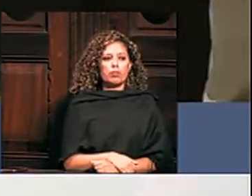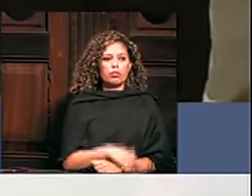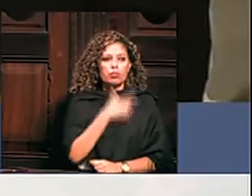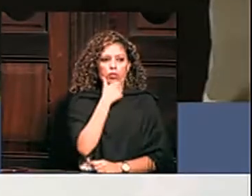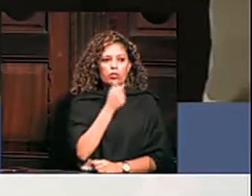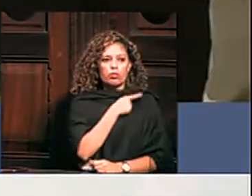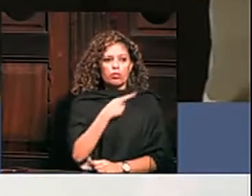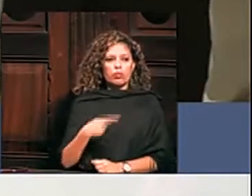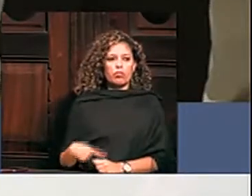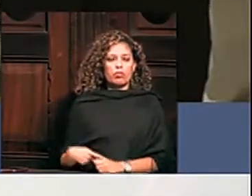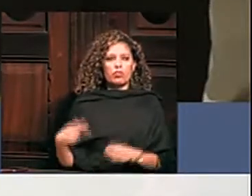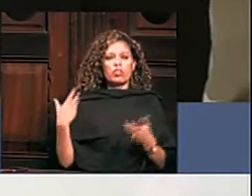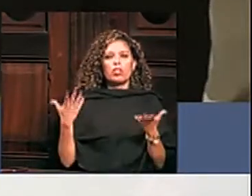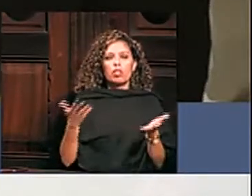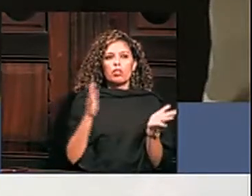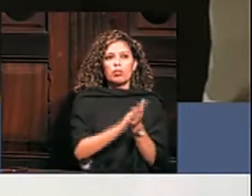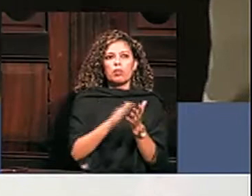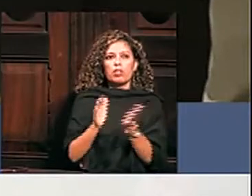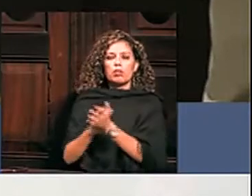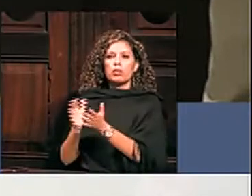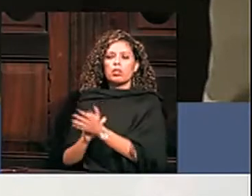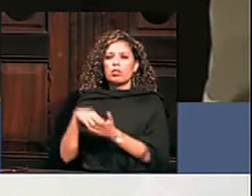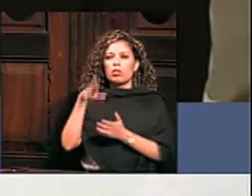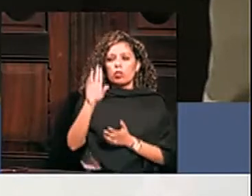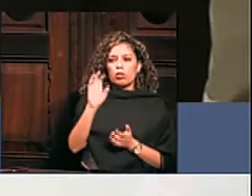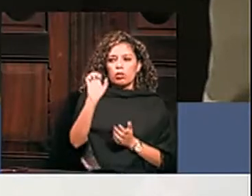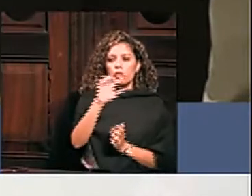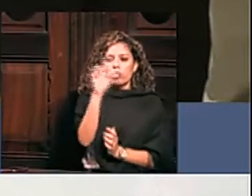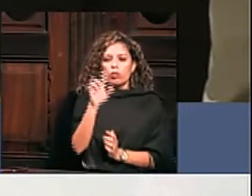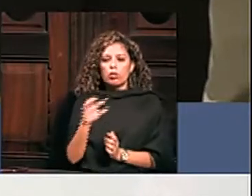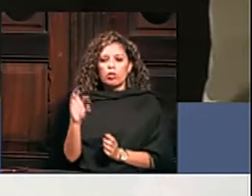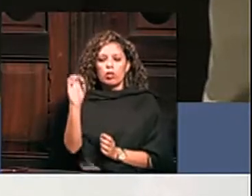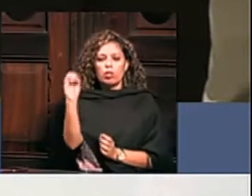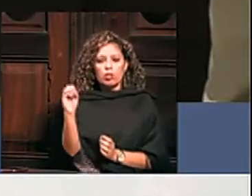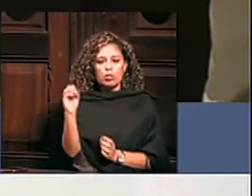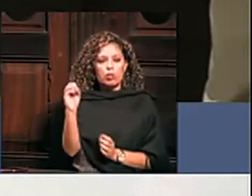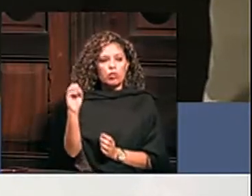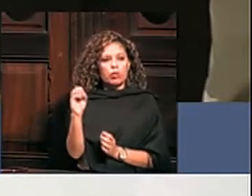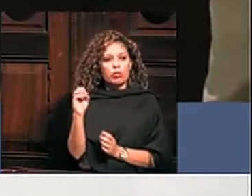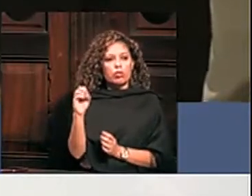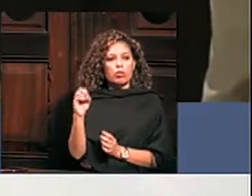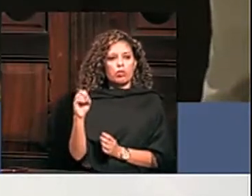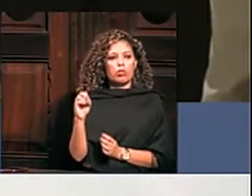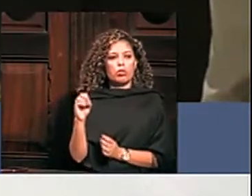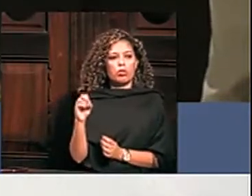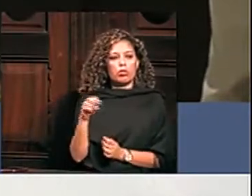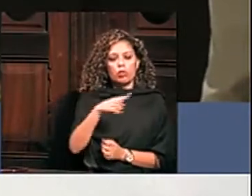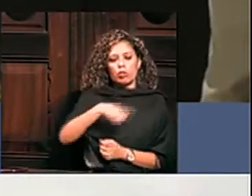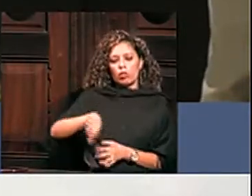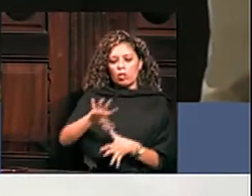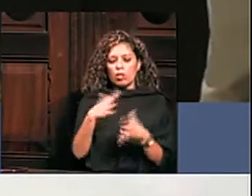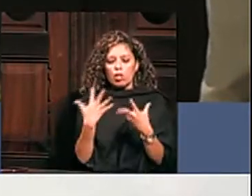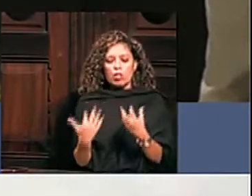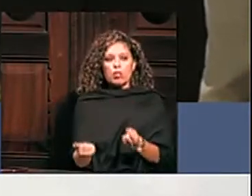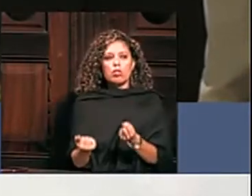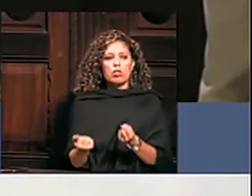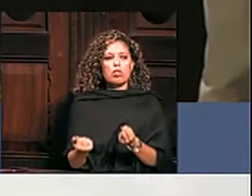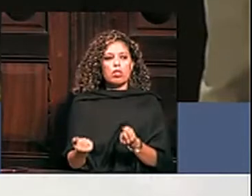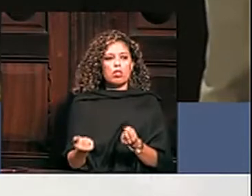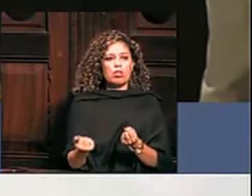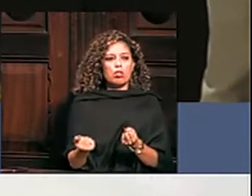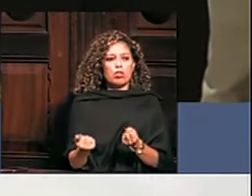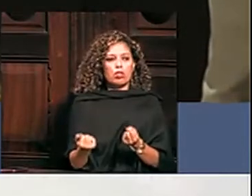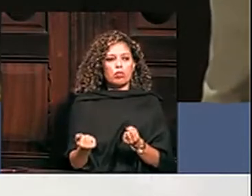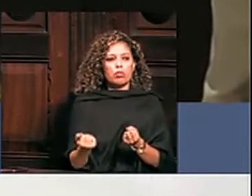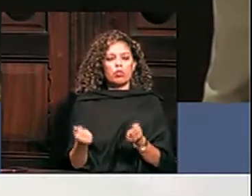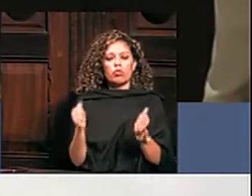Senhor presidente, eu quero parabenizar ao ESO aqui presente. Tá? Meu parecer é favorável, acompanhando